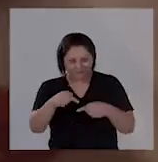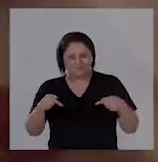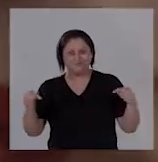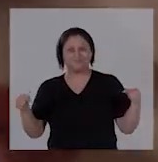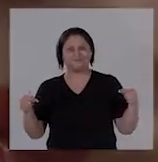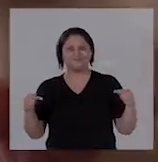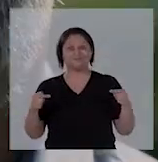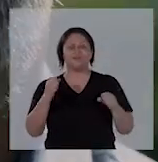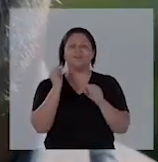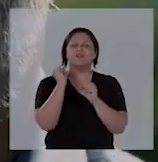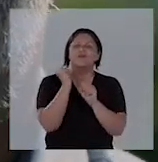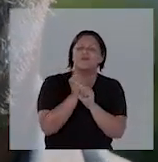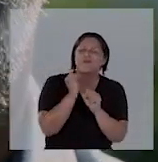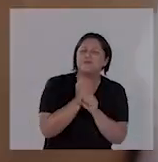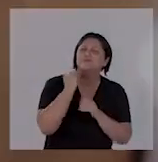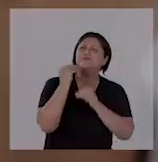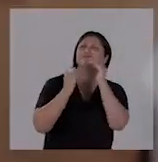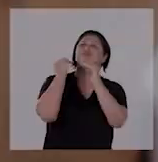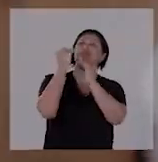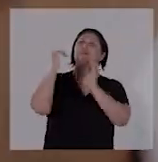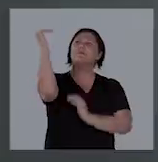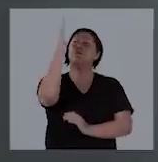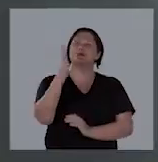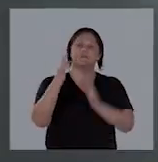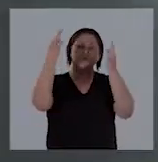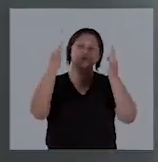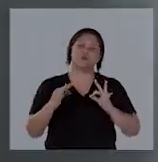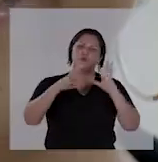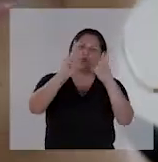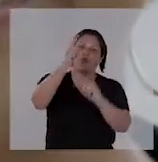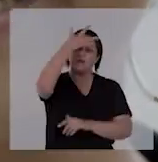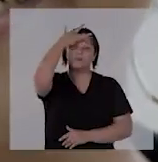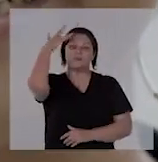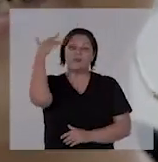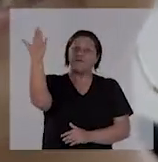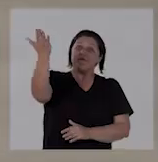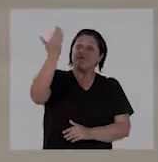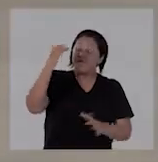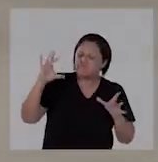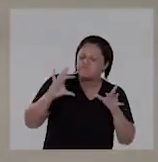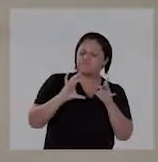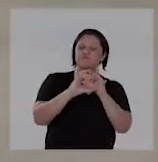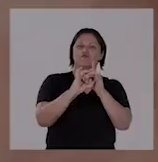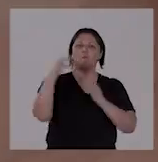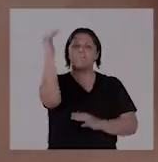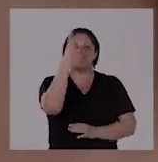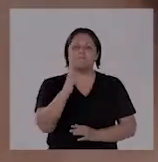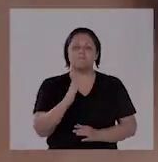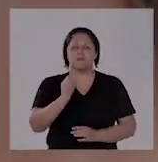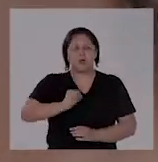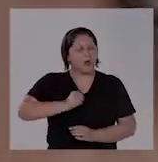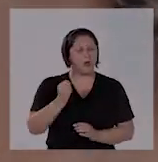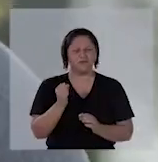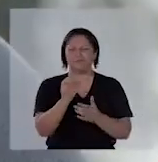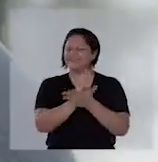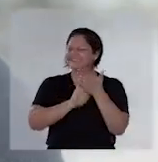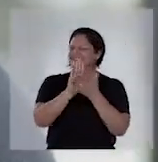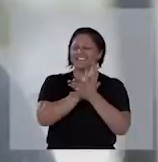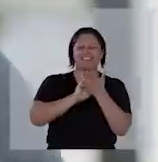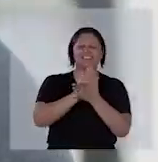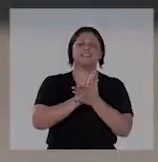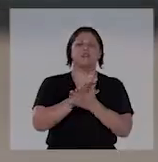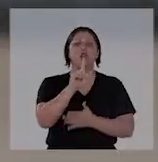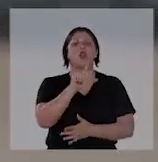brasil que o povo quer ponto org.br e participe da construção de um país mais justo para todos vamos juntos por um brasil sem